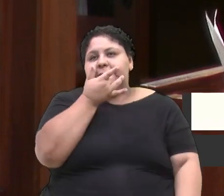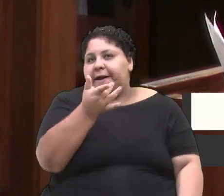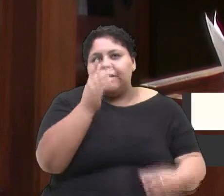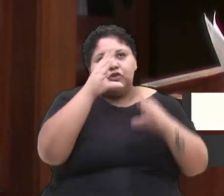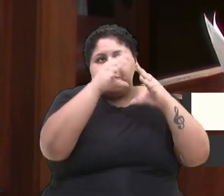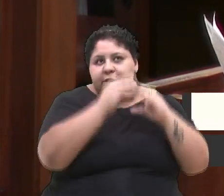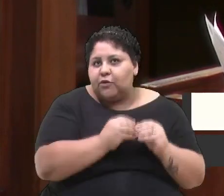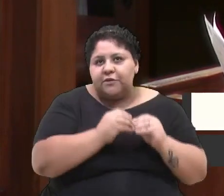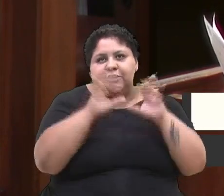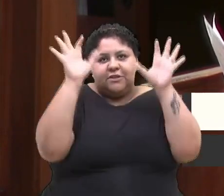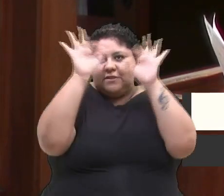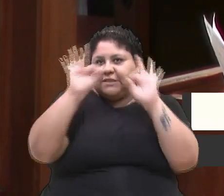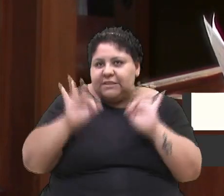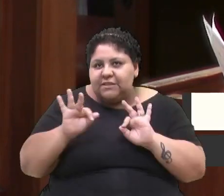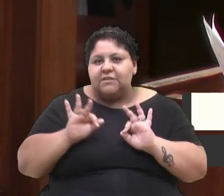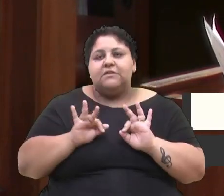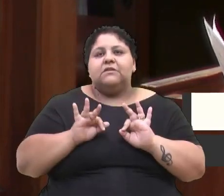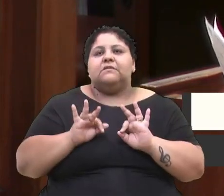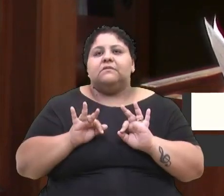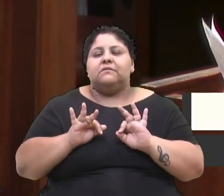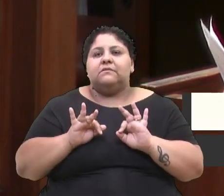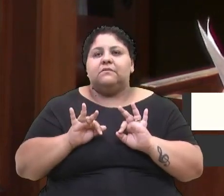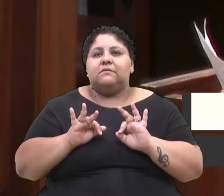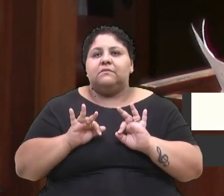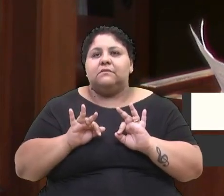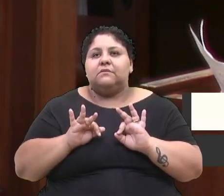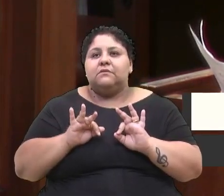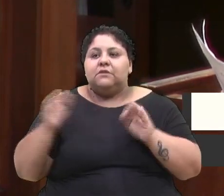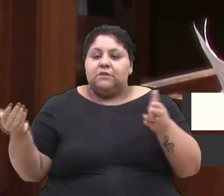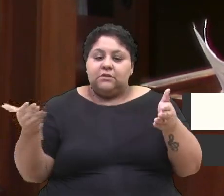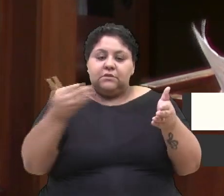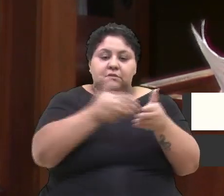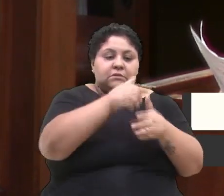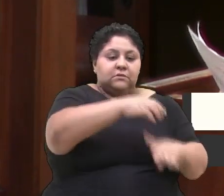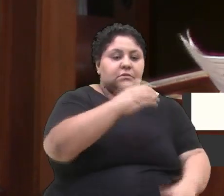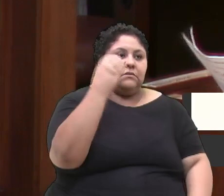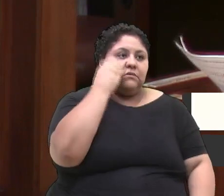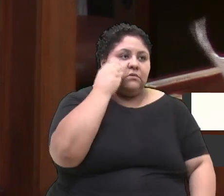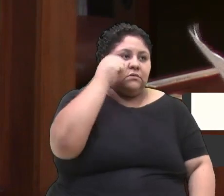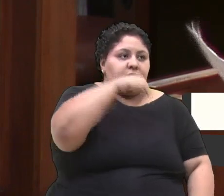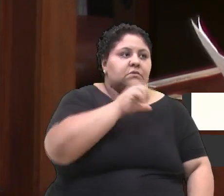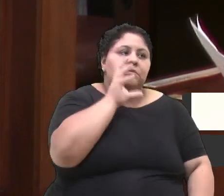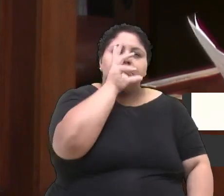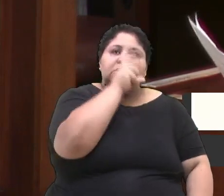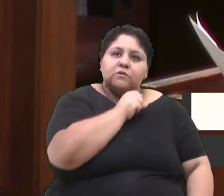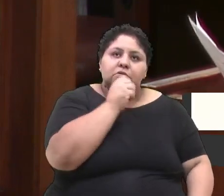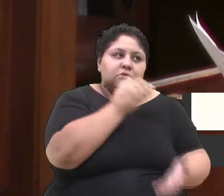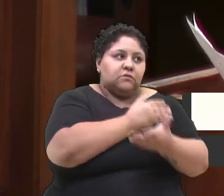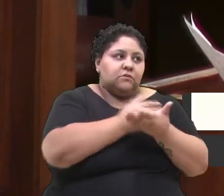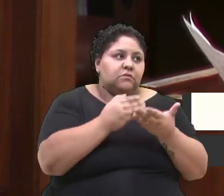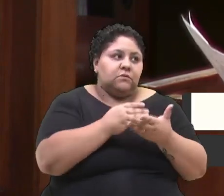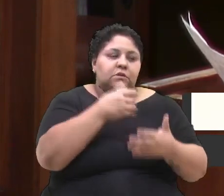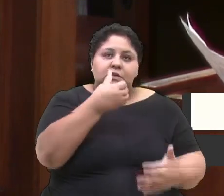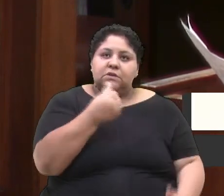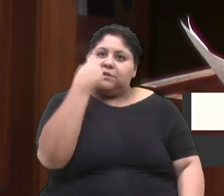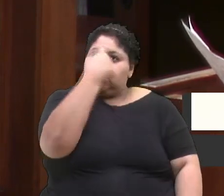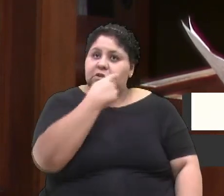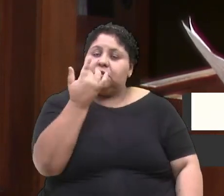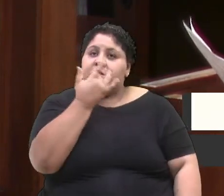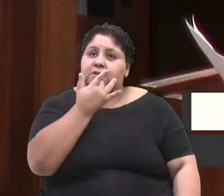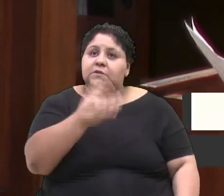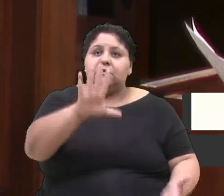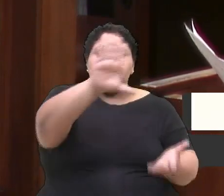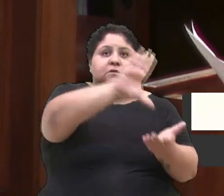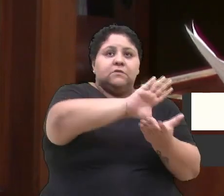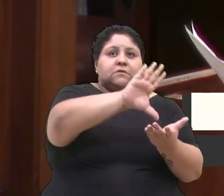muito feliz, trazer a família e vir para Anarrec nesse sábado, a partir das 18 horas, na Praça Pé